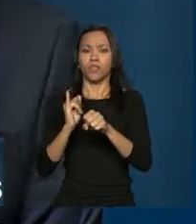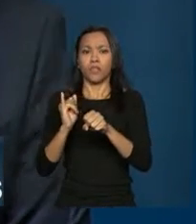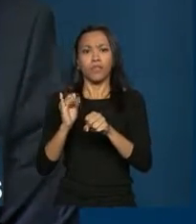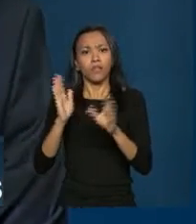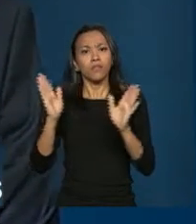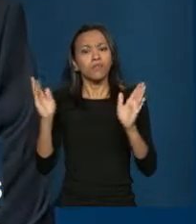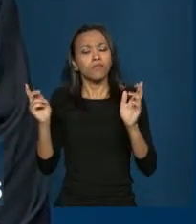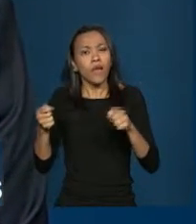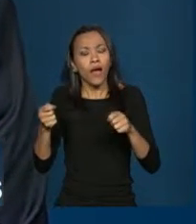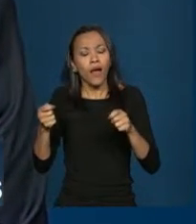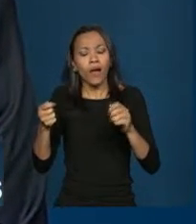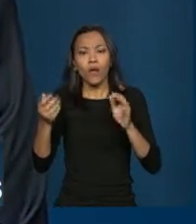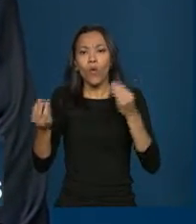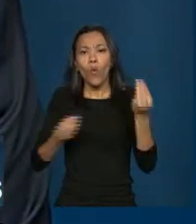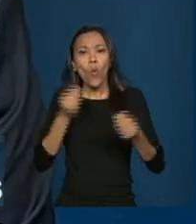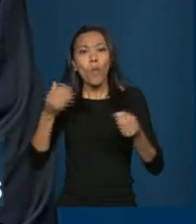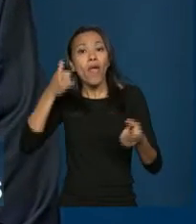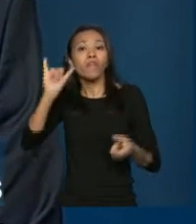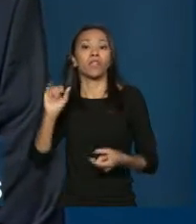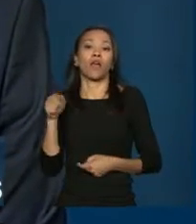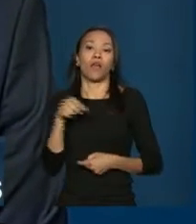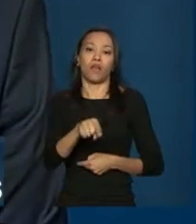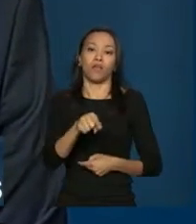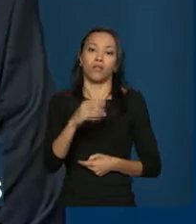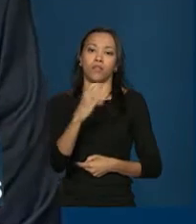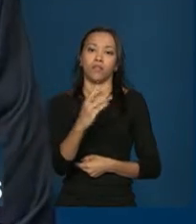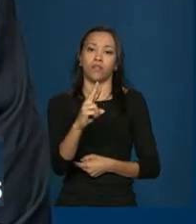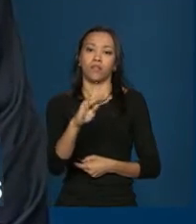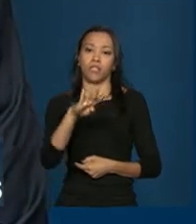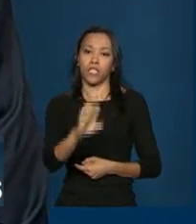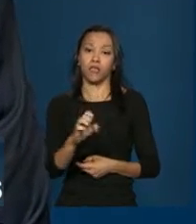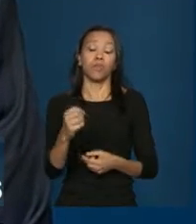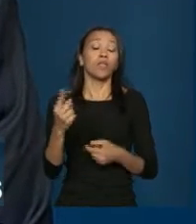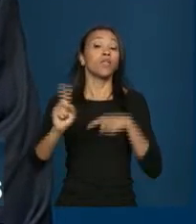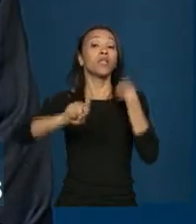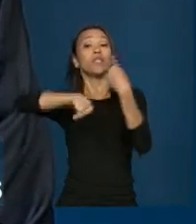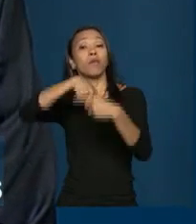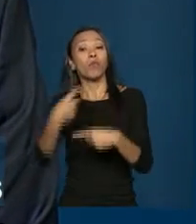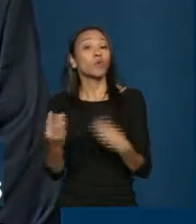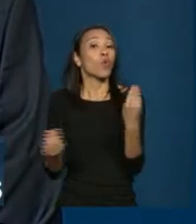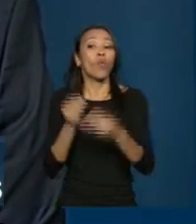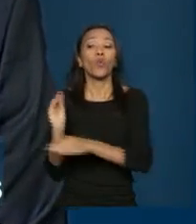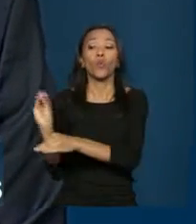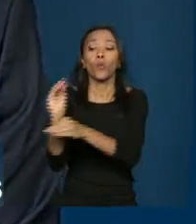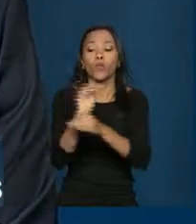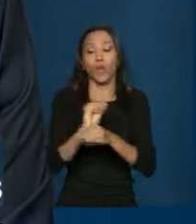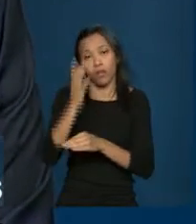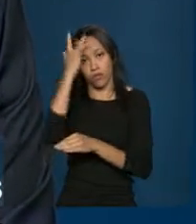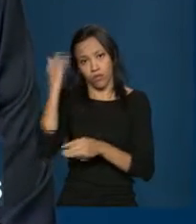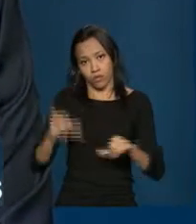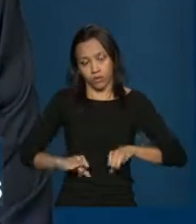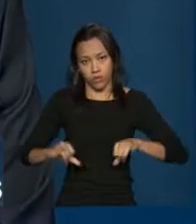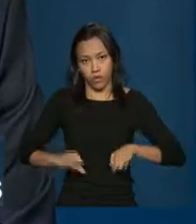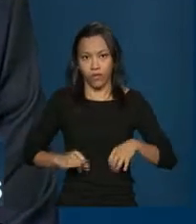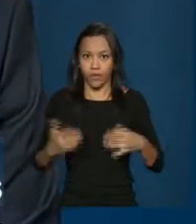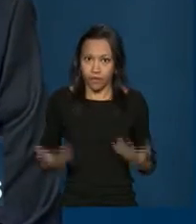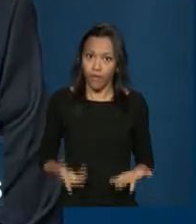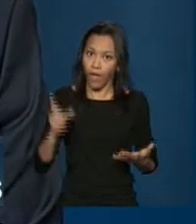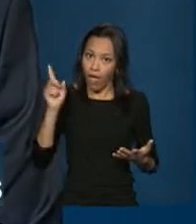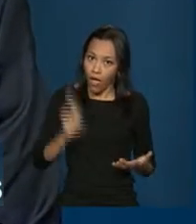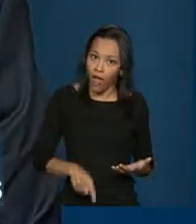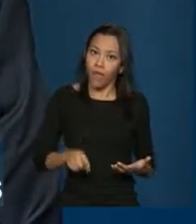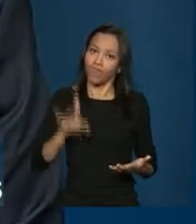para prevenção a esse crime e para tratamento e atenção às vítimas. Então, um passo